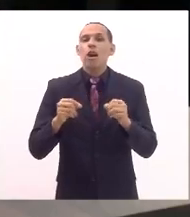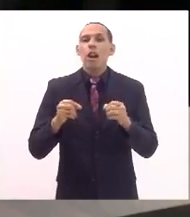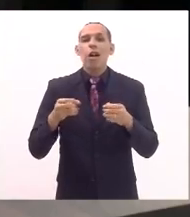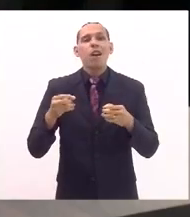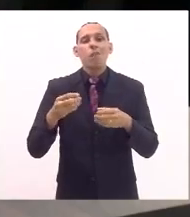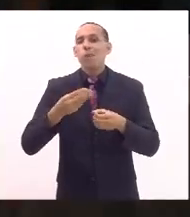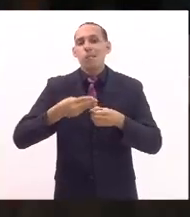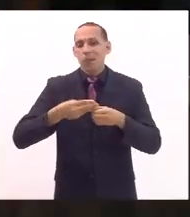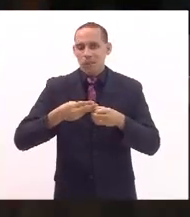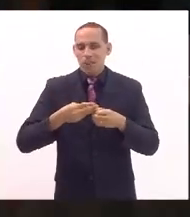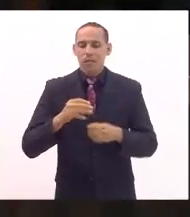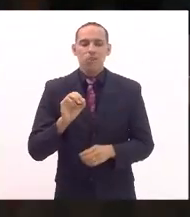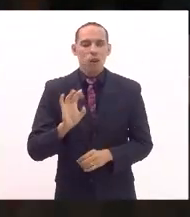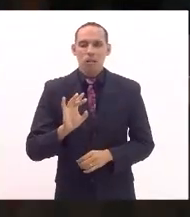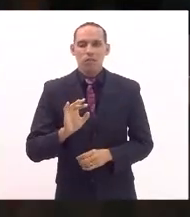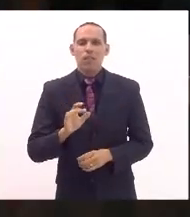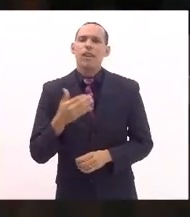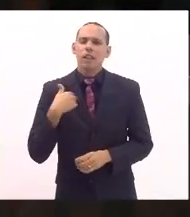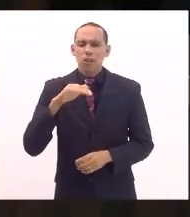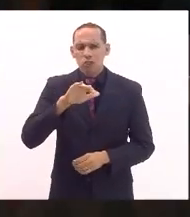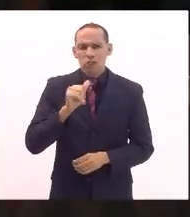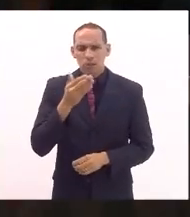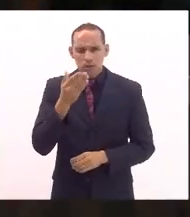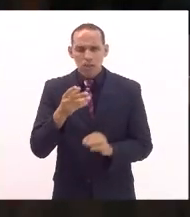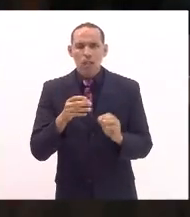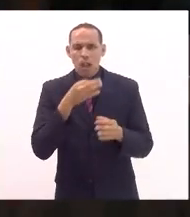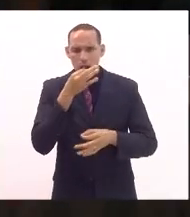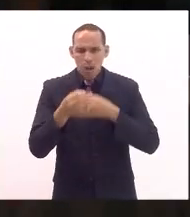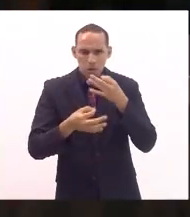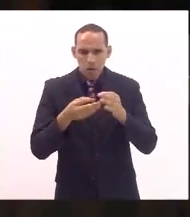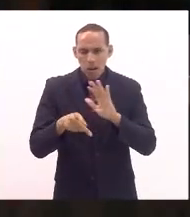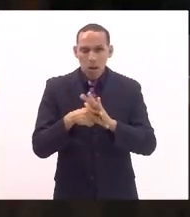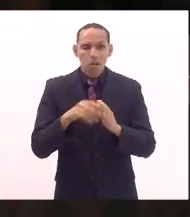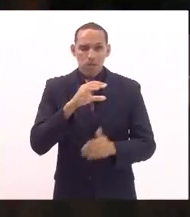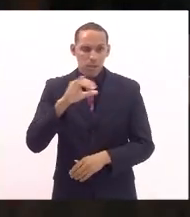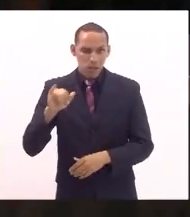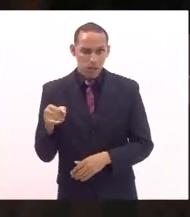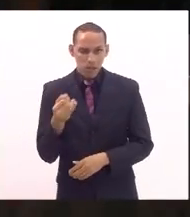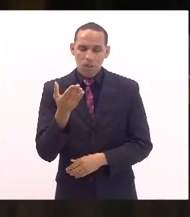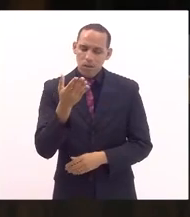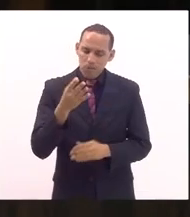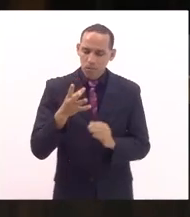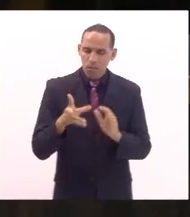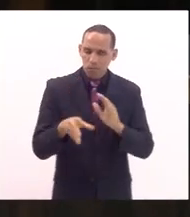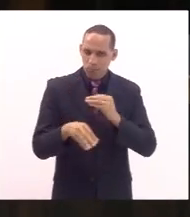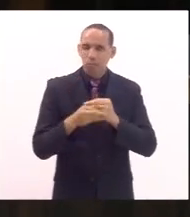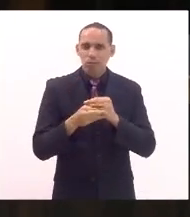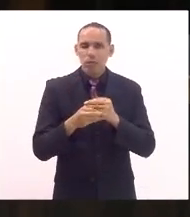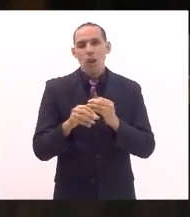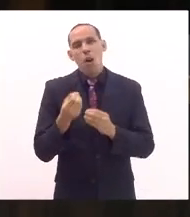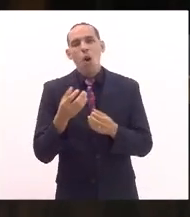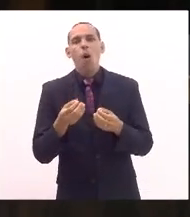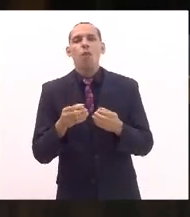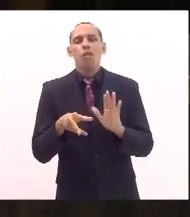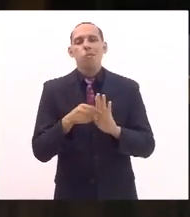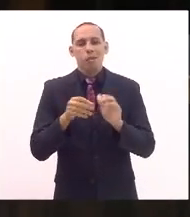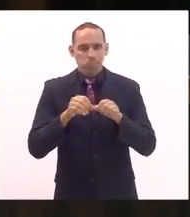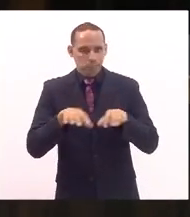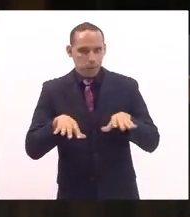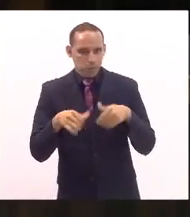municípios só esse eu vou chamar você nem se para emitir parecer da ccj e vai fazer isso é incluir Ou prejudicar a emenda